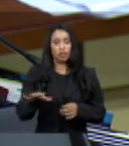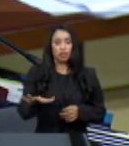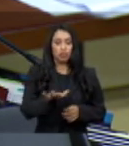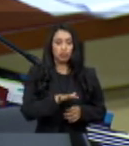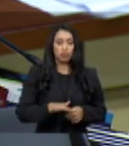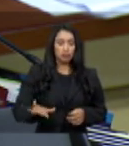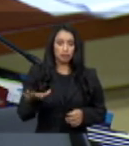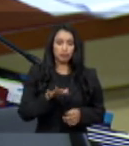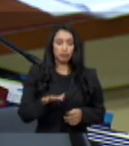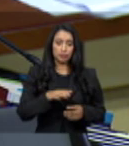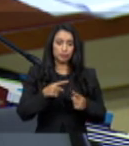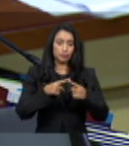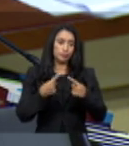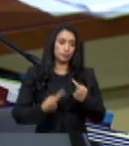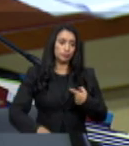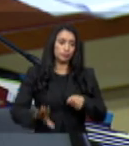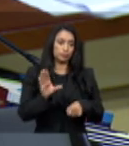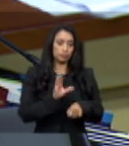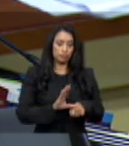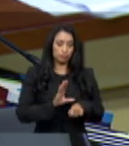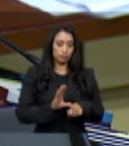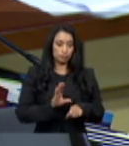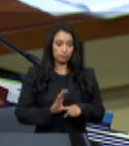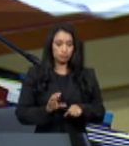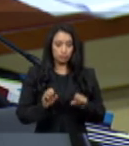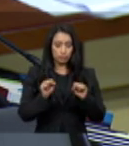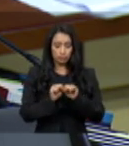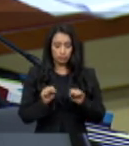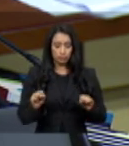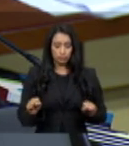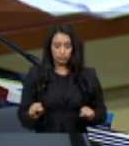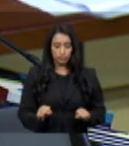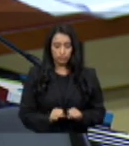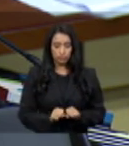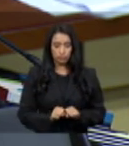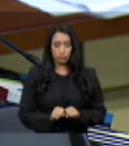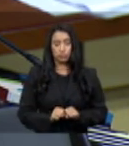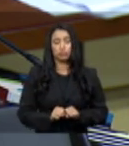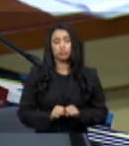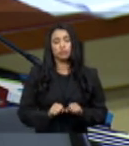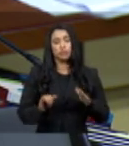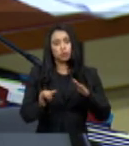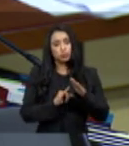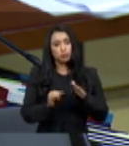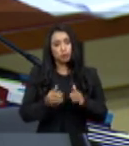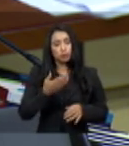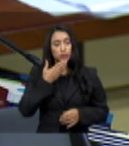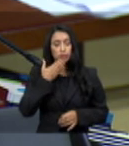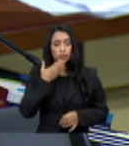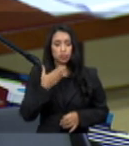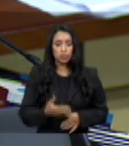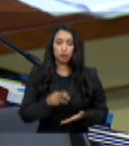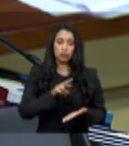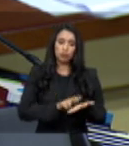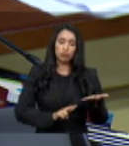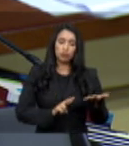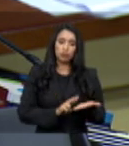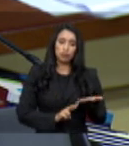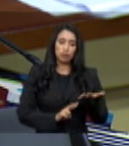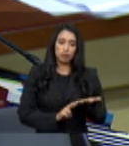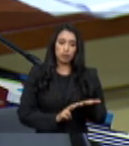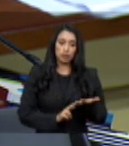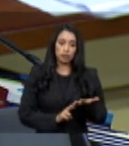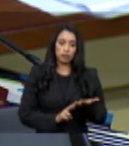de incondicionalidade é sistêmica o instituto pede ao relator na qualidade de amicus